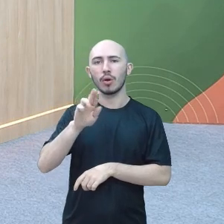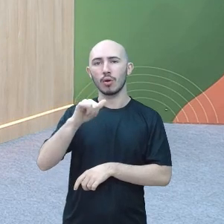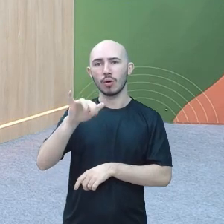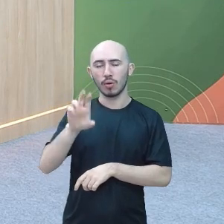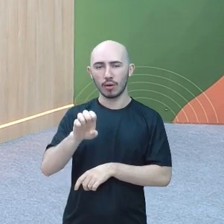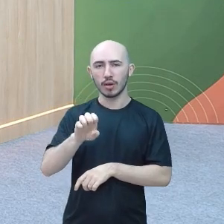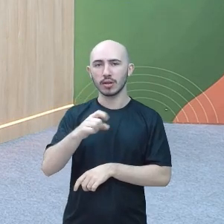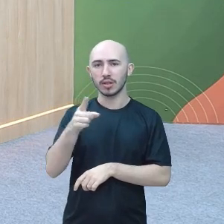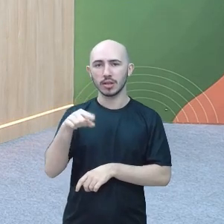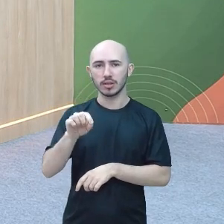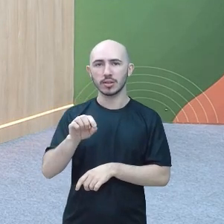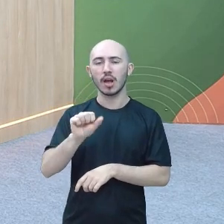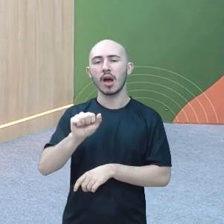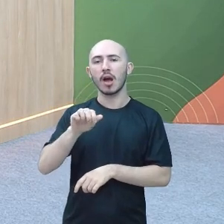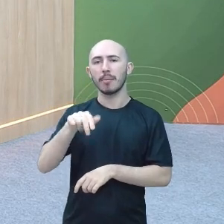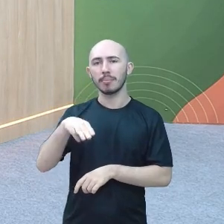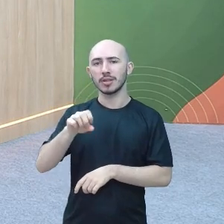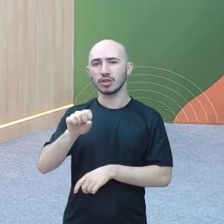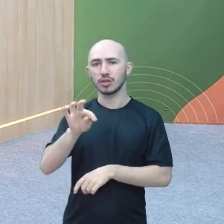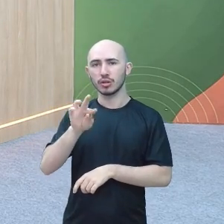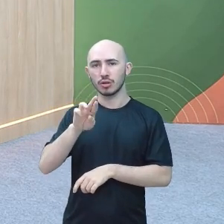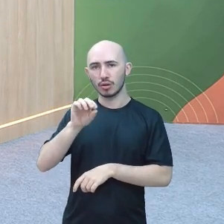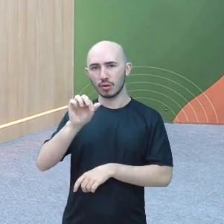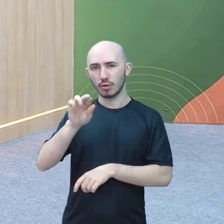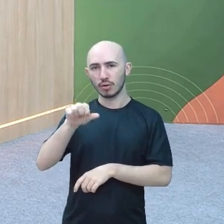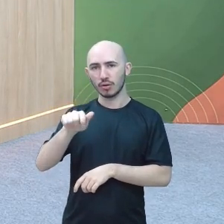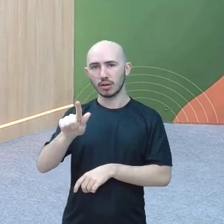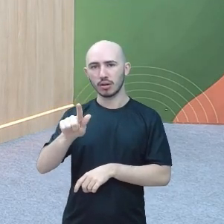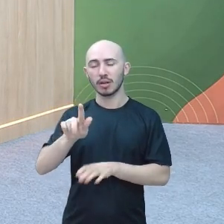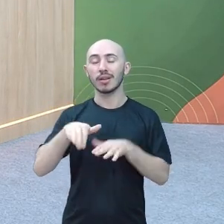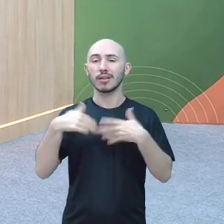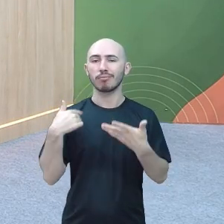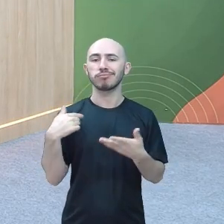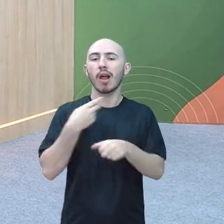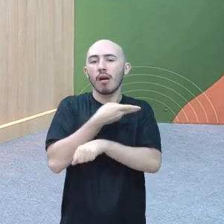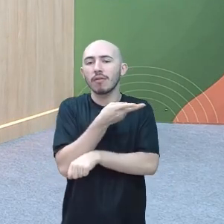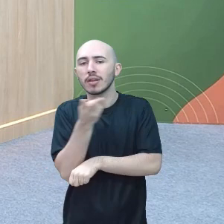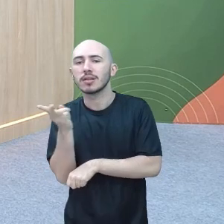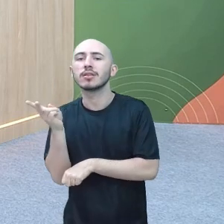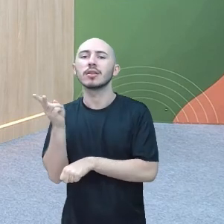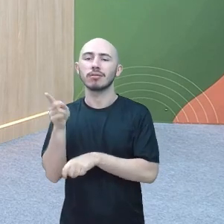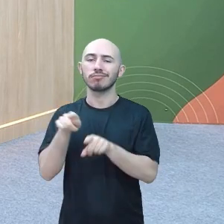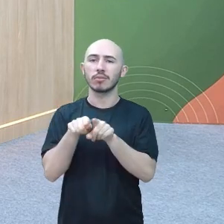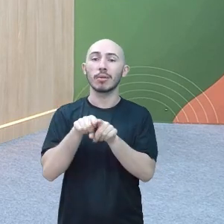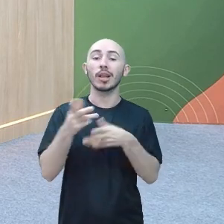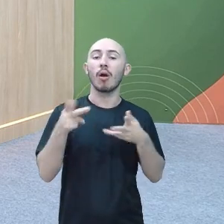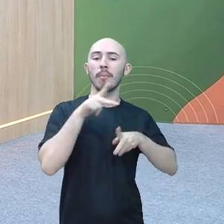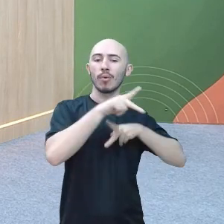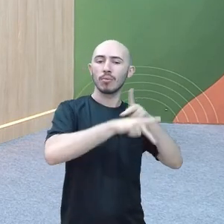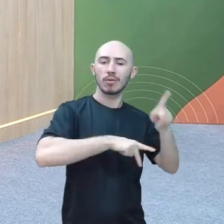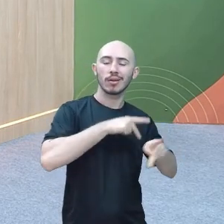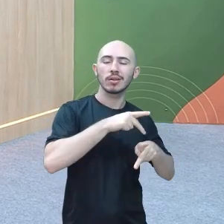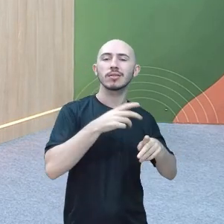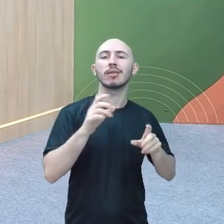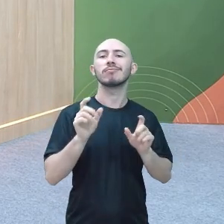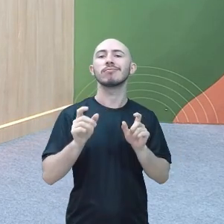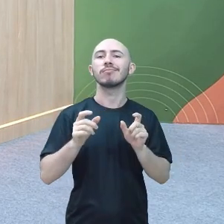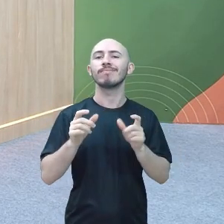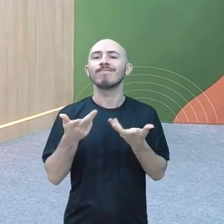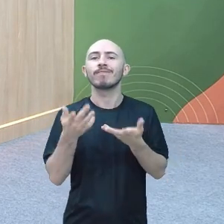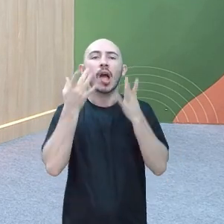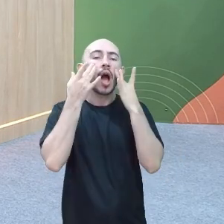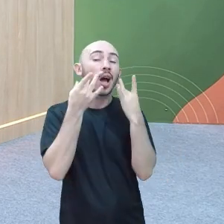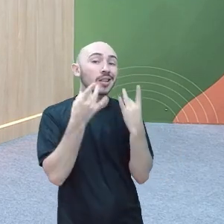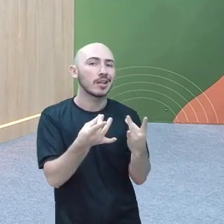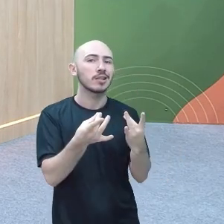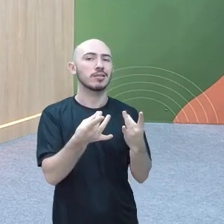lá na Coreia, e aí a população eles passam a ficar mais atento a